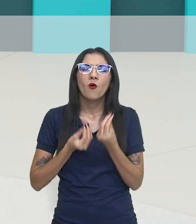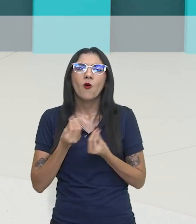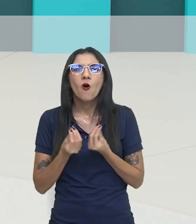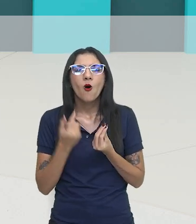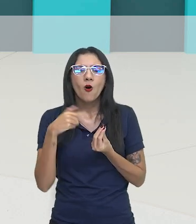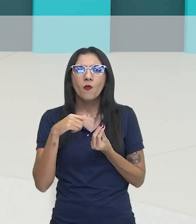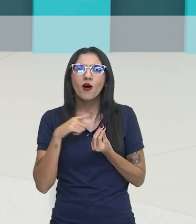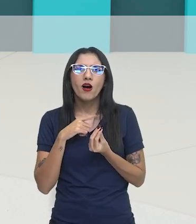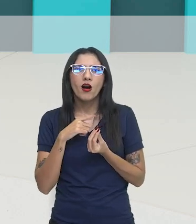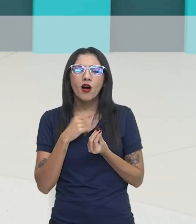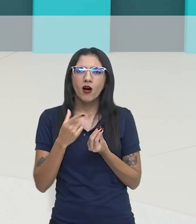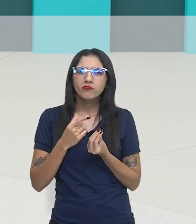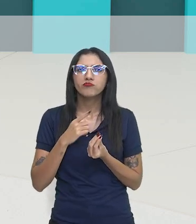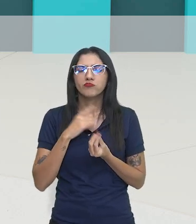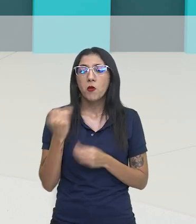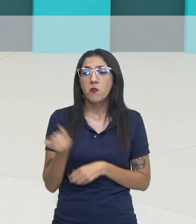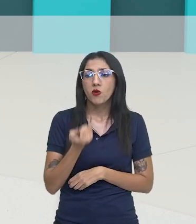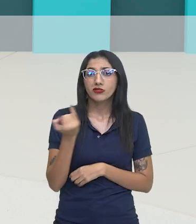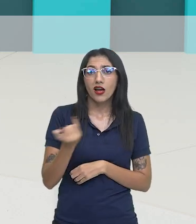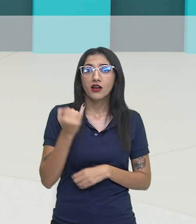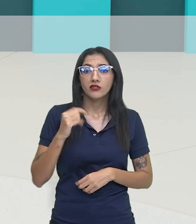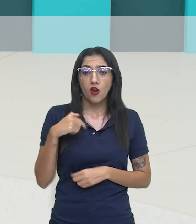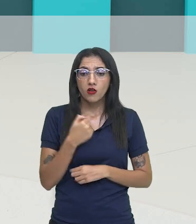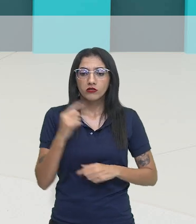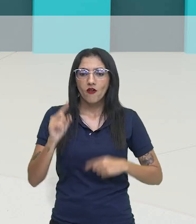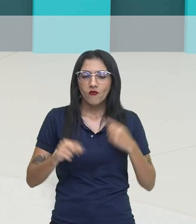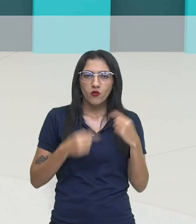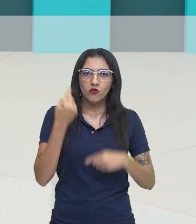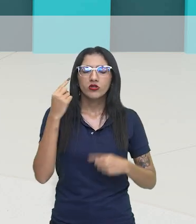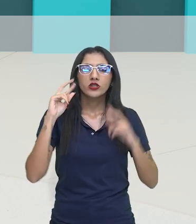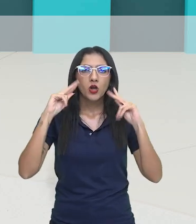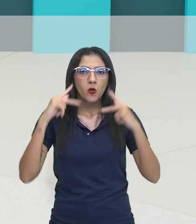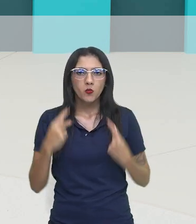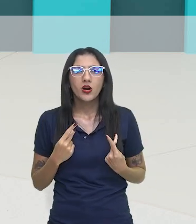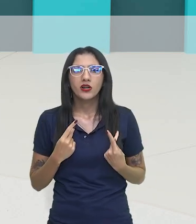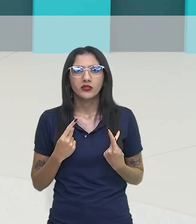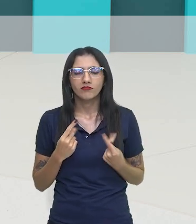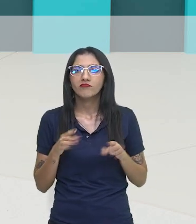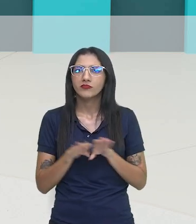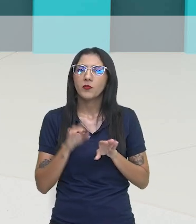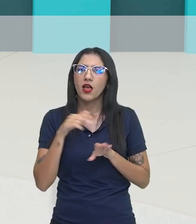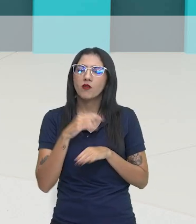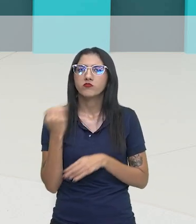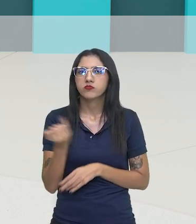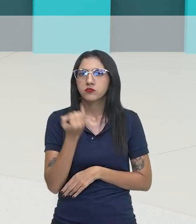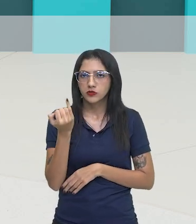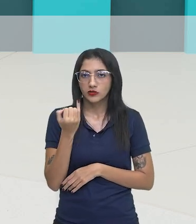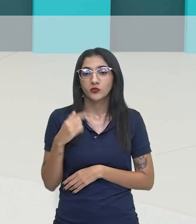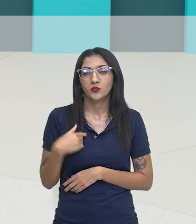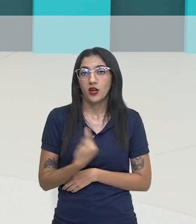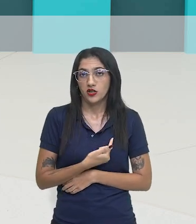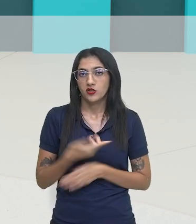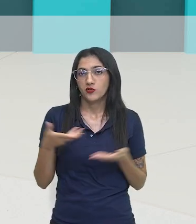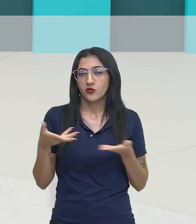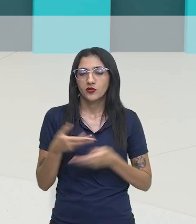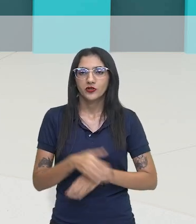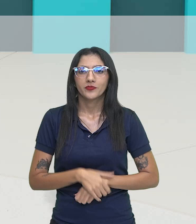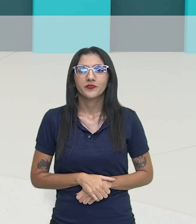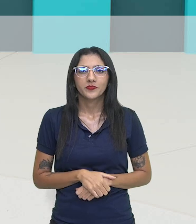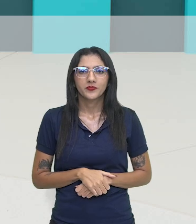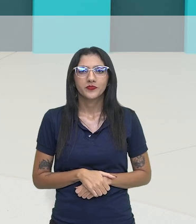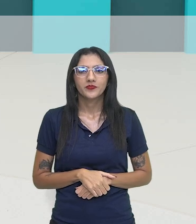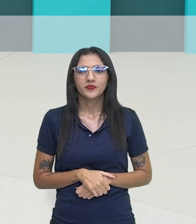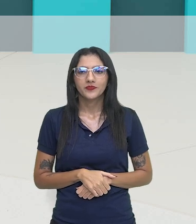das nádegas na nossa vida, transformando assim a importância dele para nós. Aí já